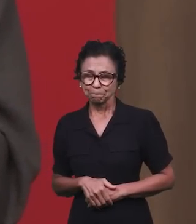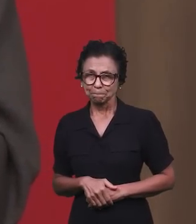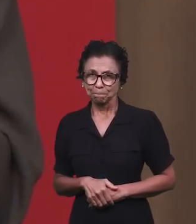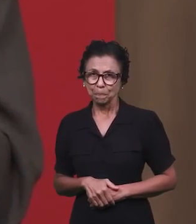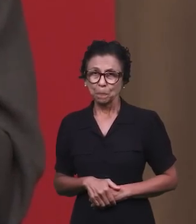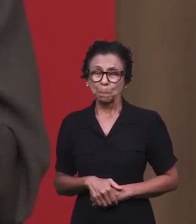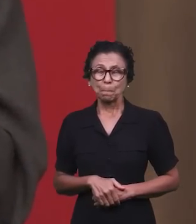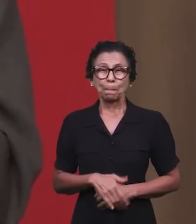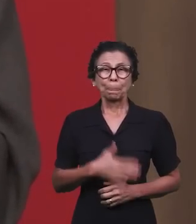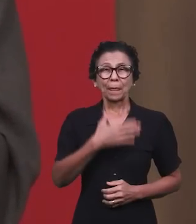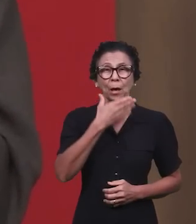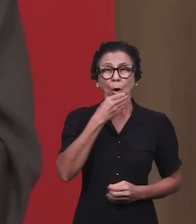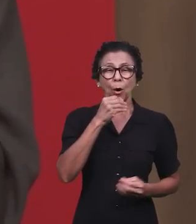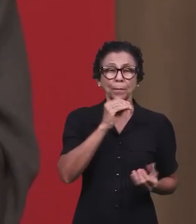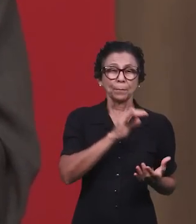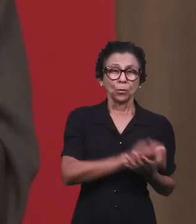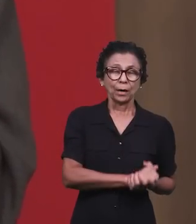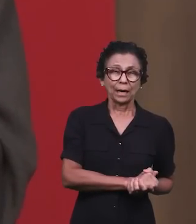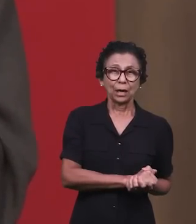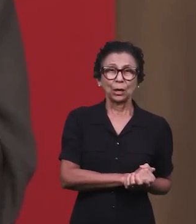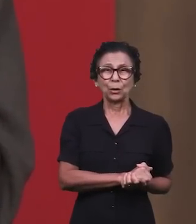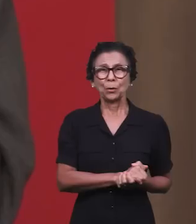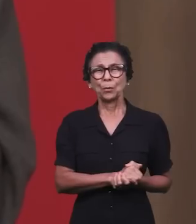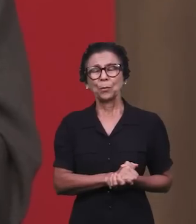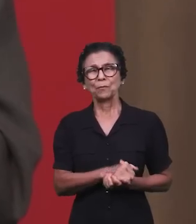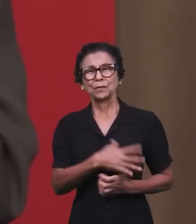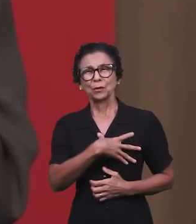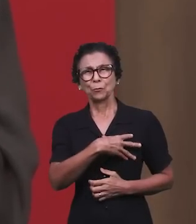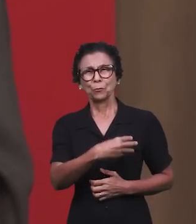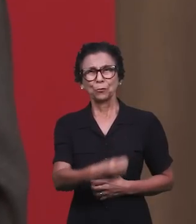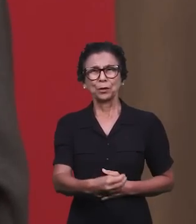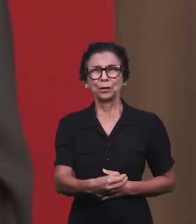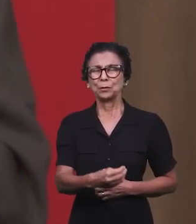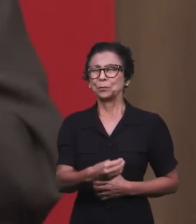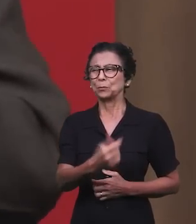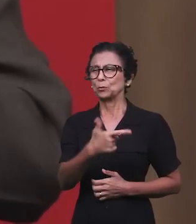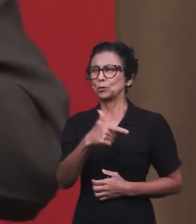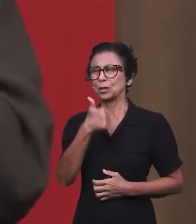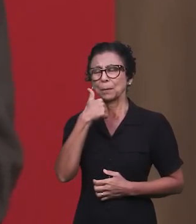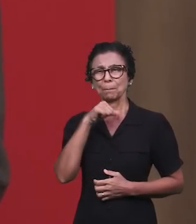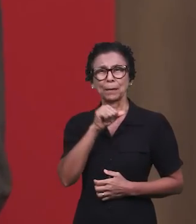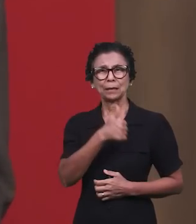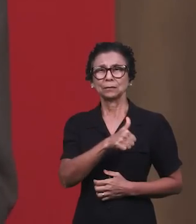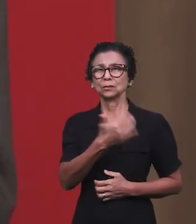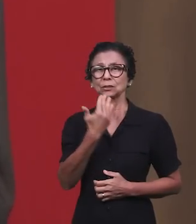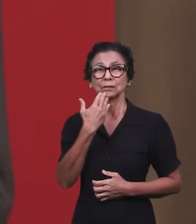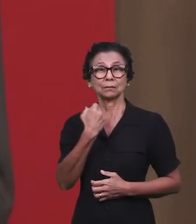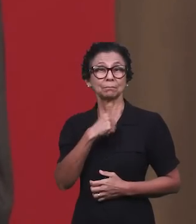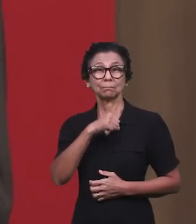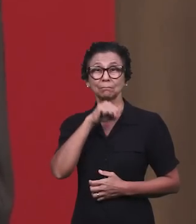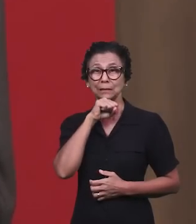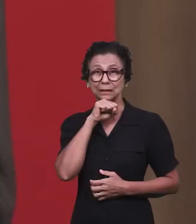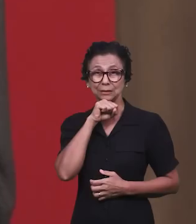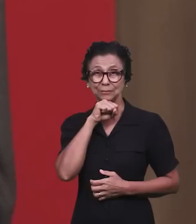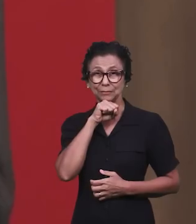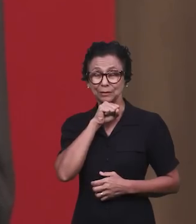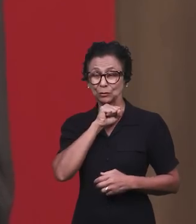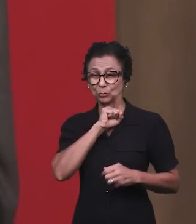homens sem mulheres, mulheres sem maridos, pais sem filhos, filhos sem pai, alguns